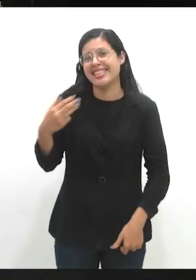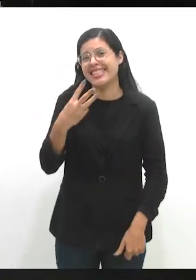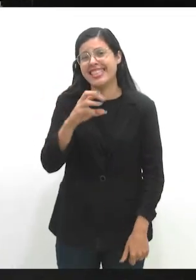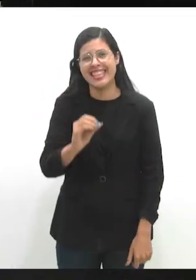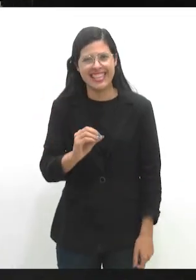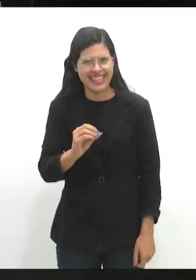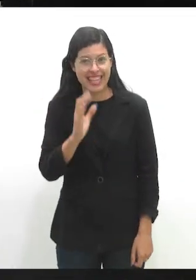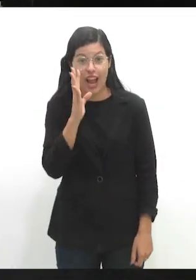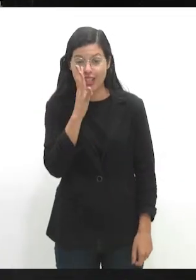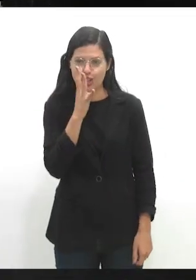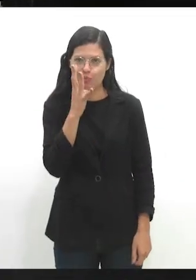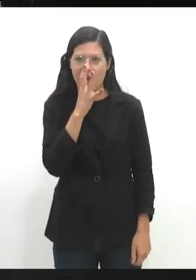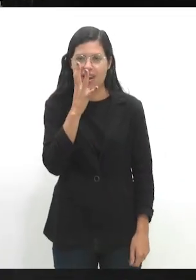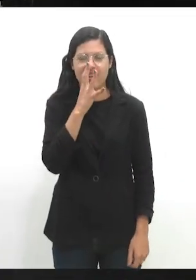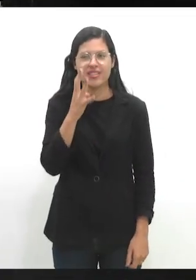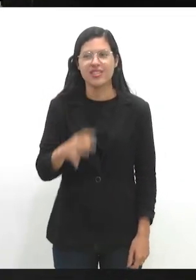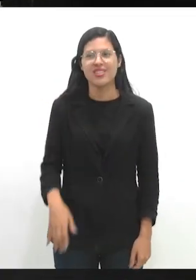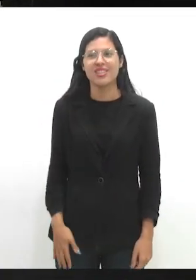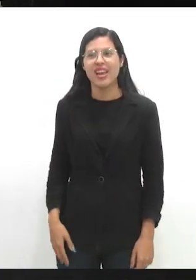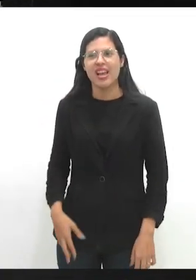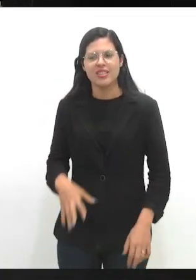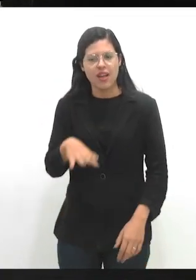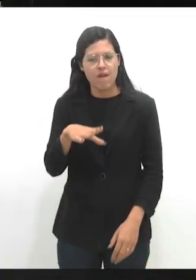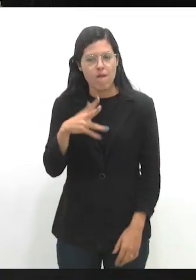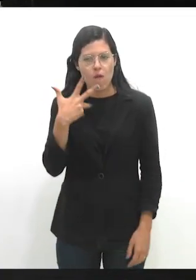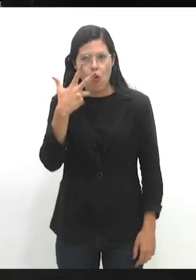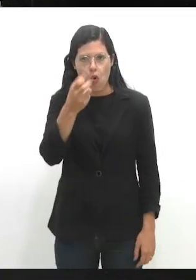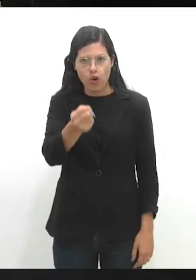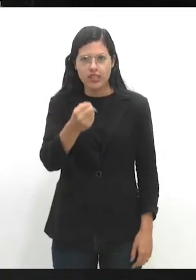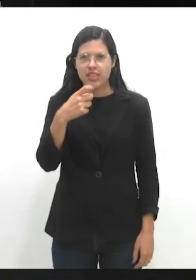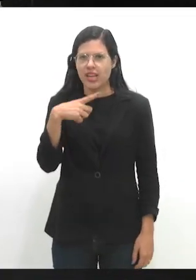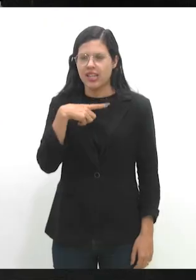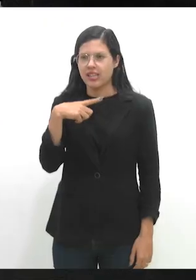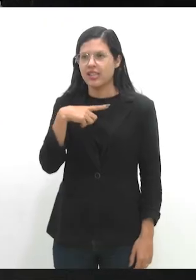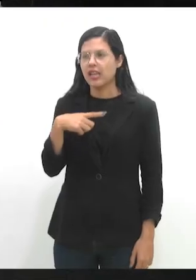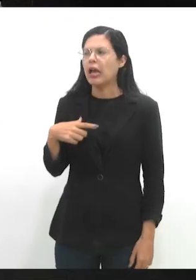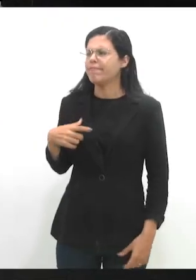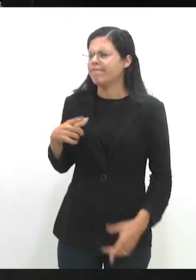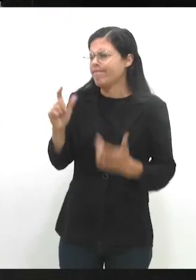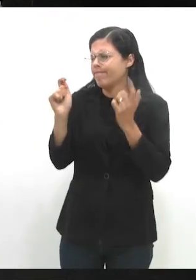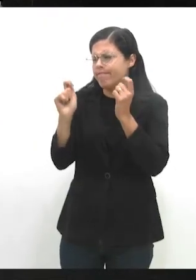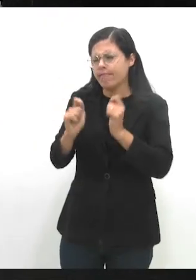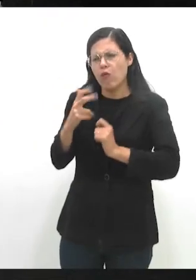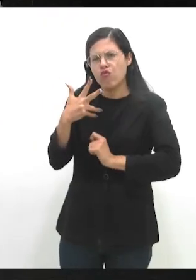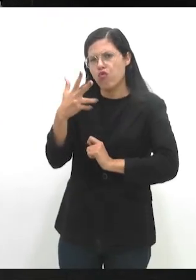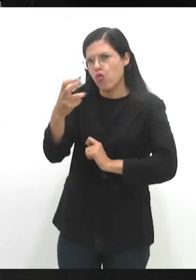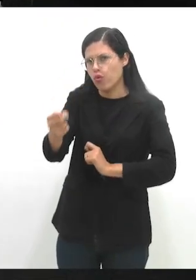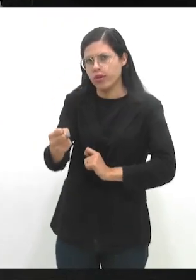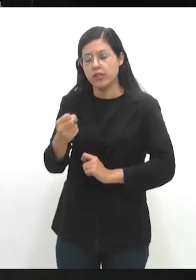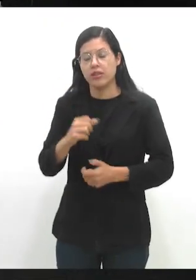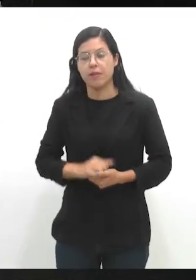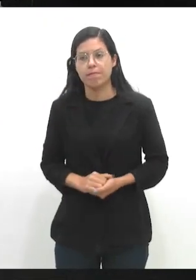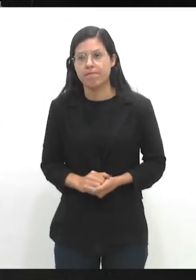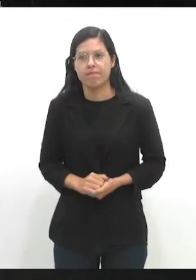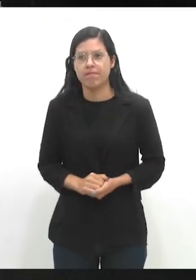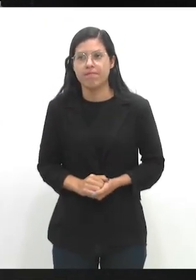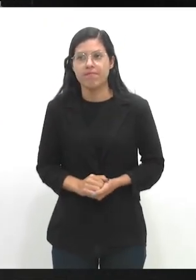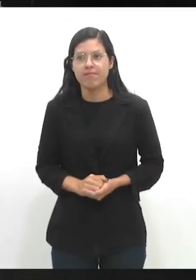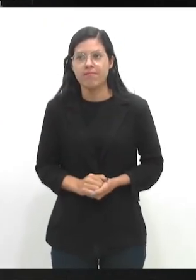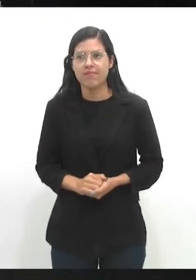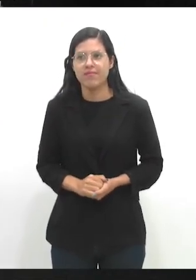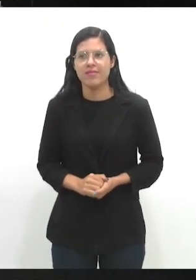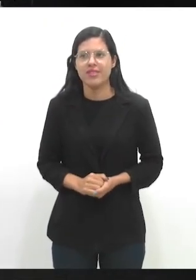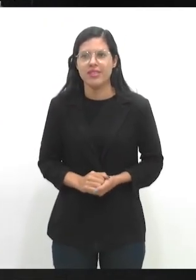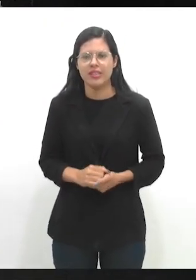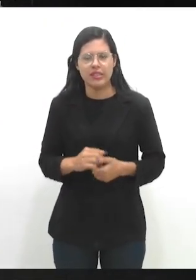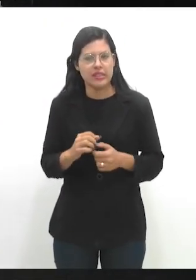É impressionante isso, né? Esse vigor cênico que ele tem, né? É uma potência absoluta, um puro